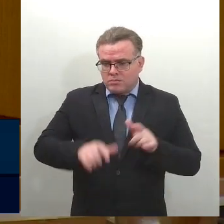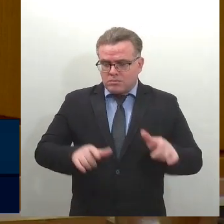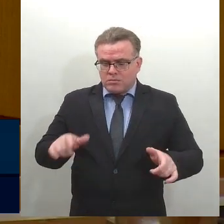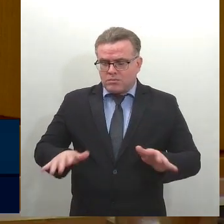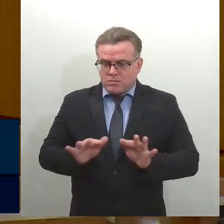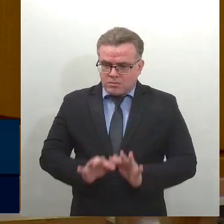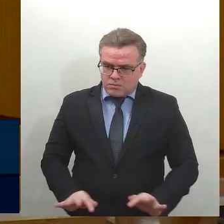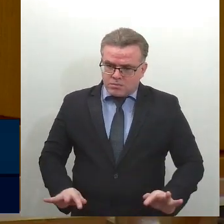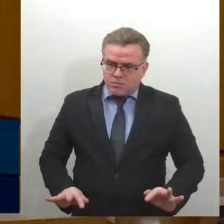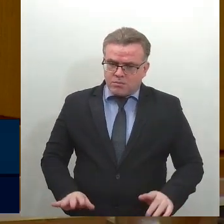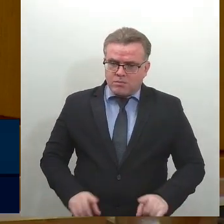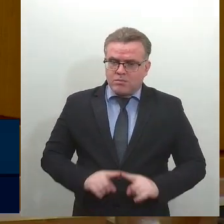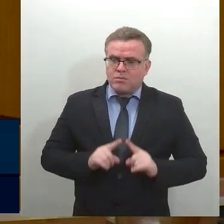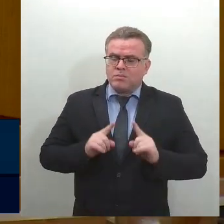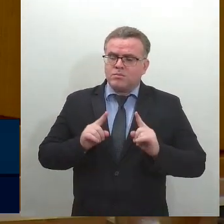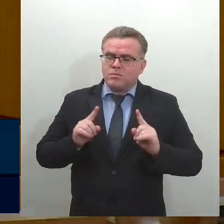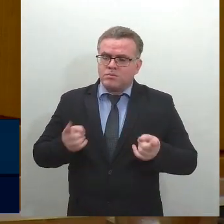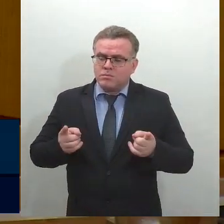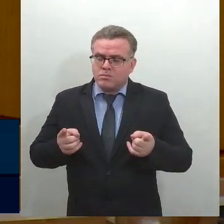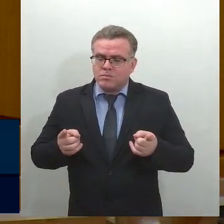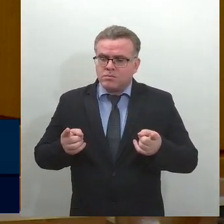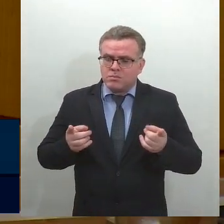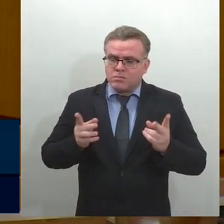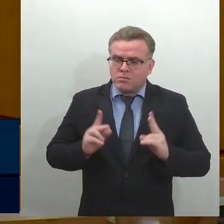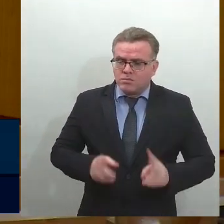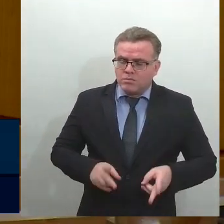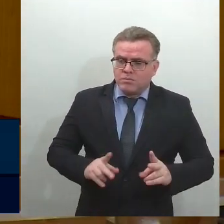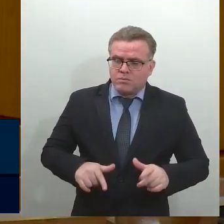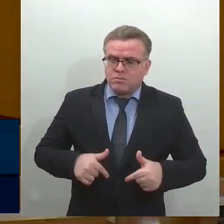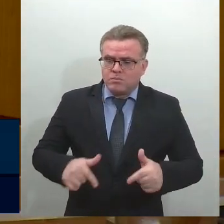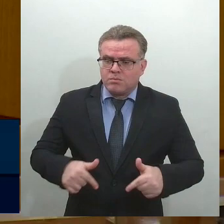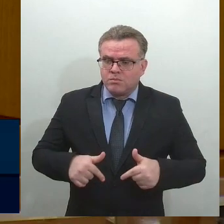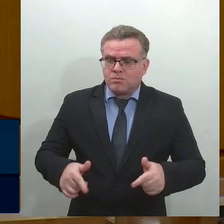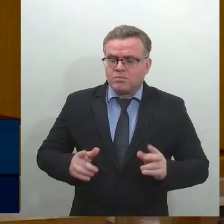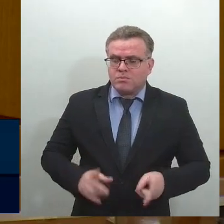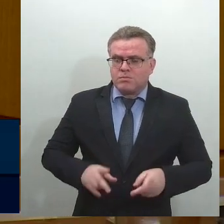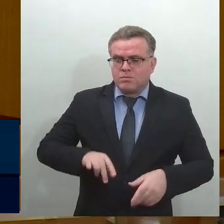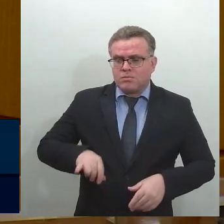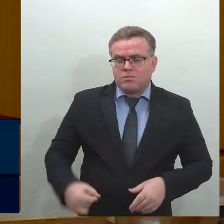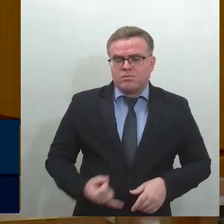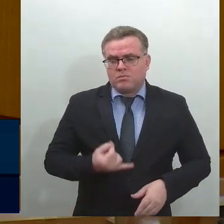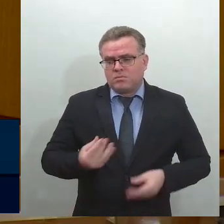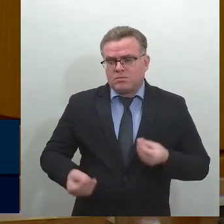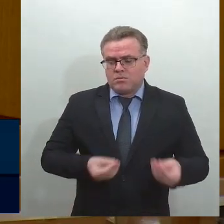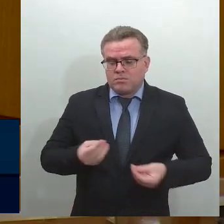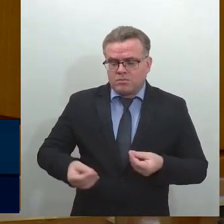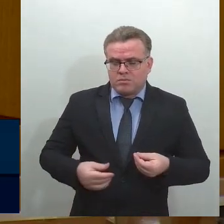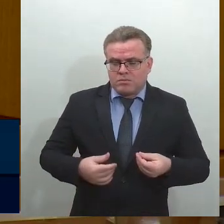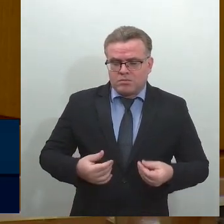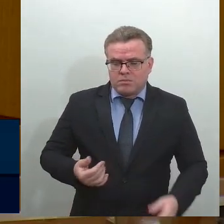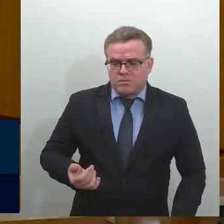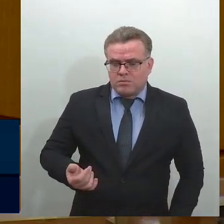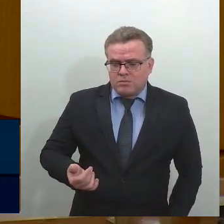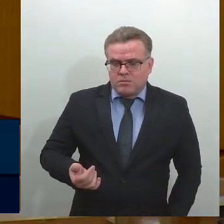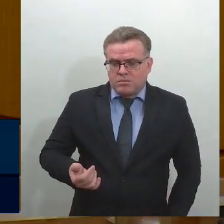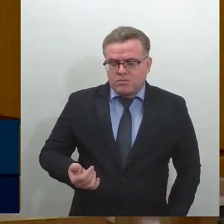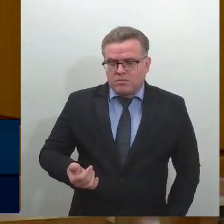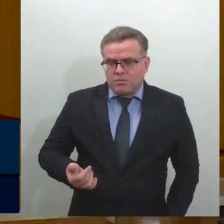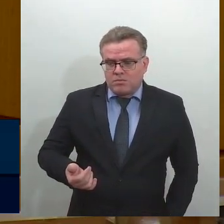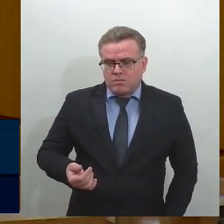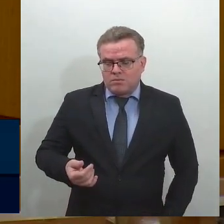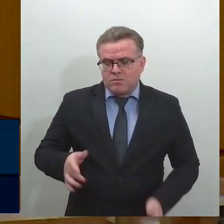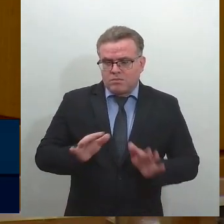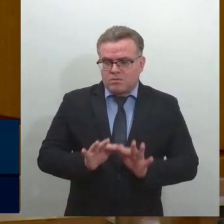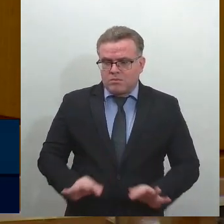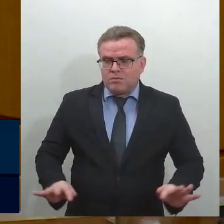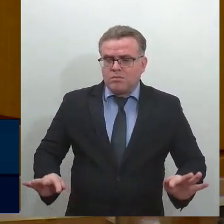mas deveras exploradoras, de pessoas pequenas de espírito, mas